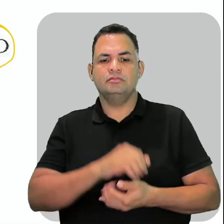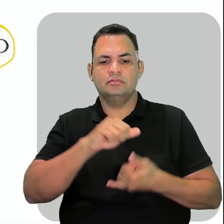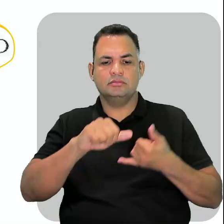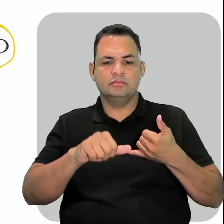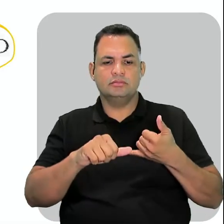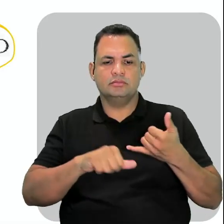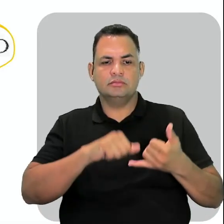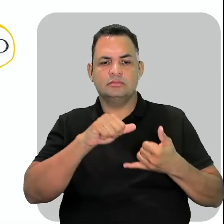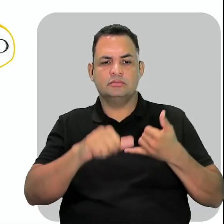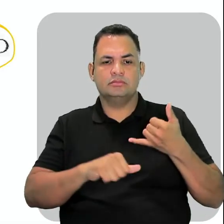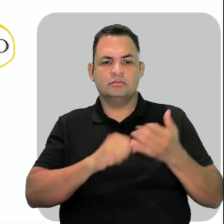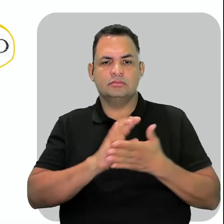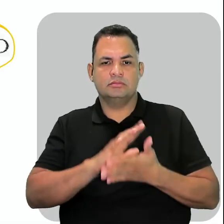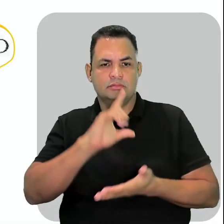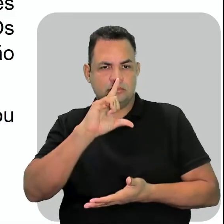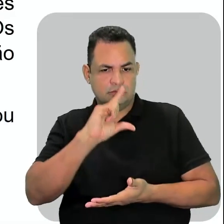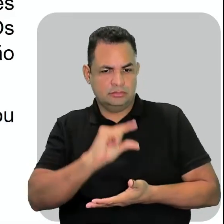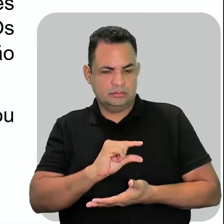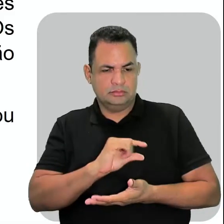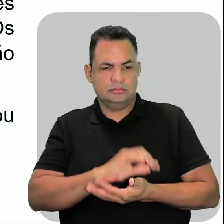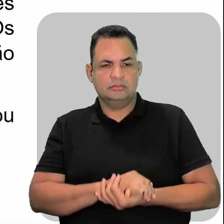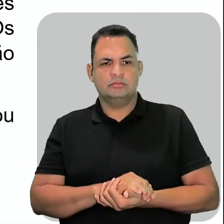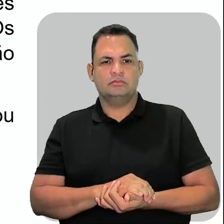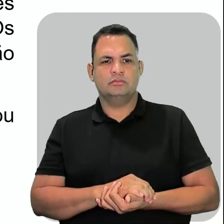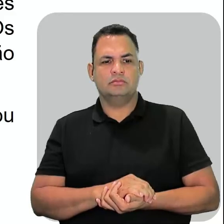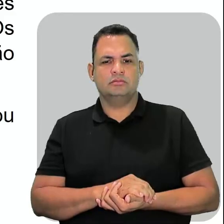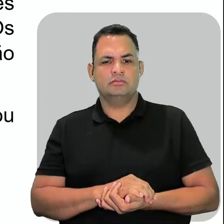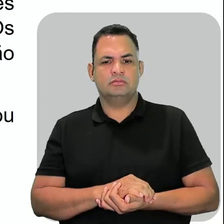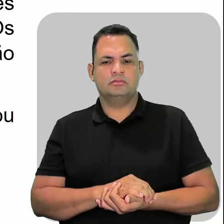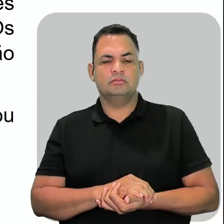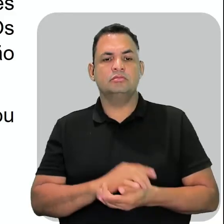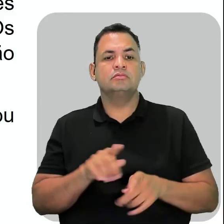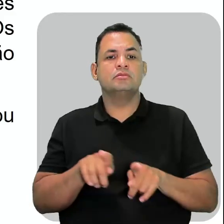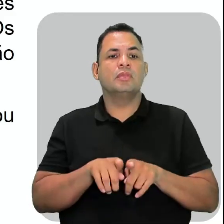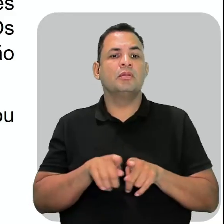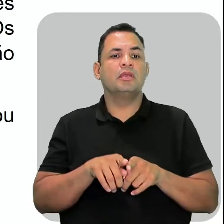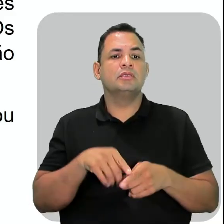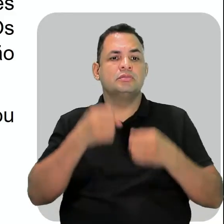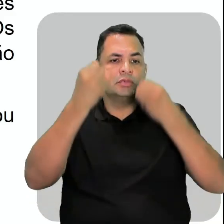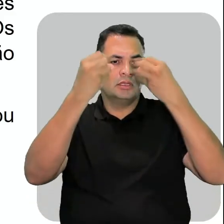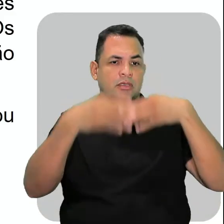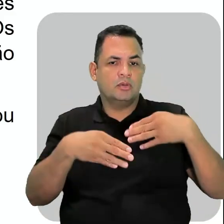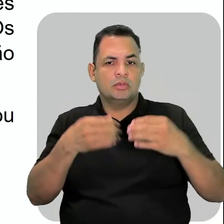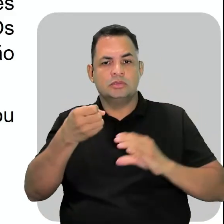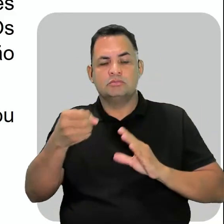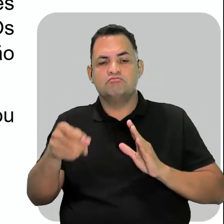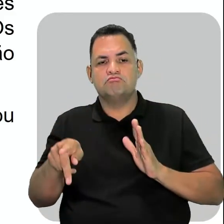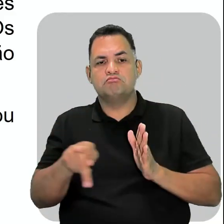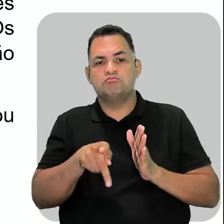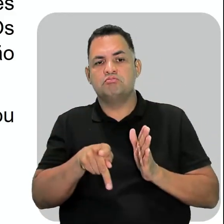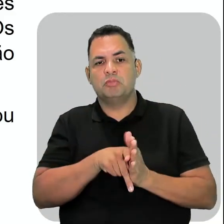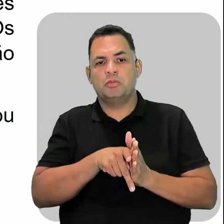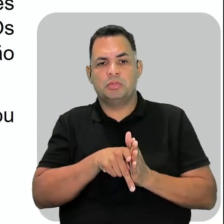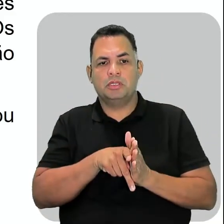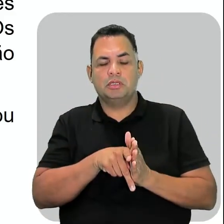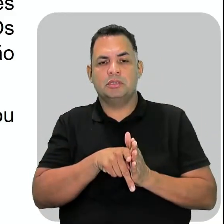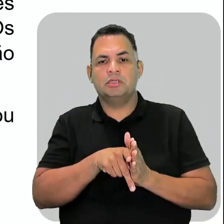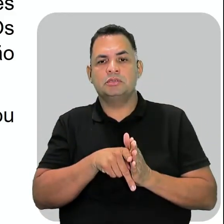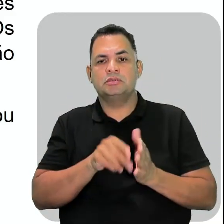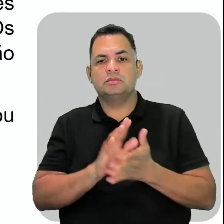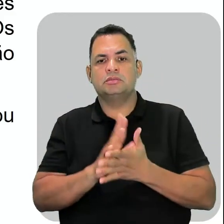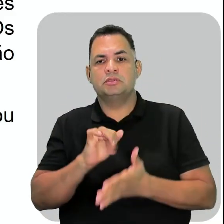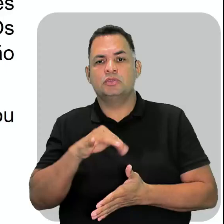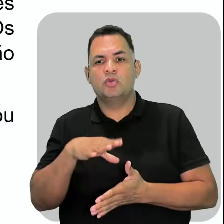reação de redução. Vamos falar aqui agora de algumas propriedades dos nitros compostos.